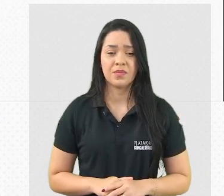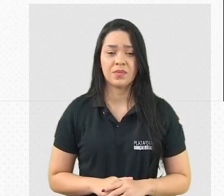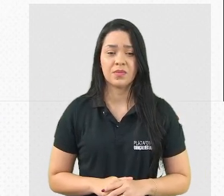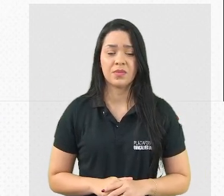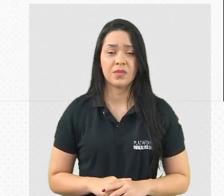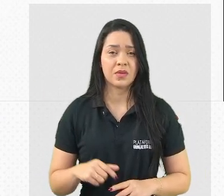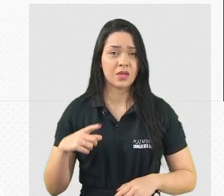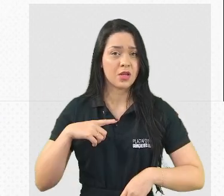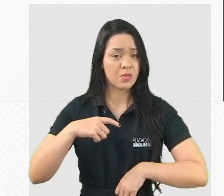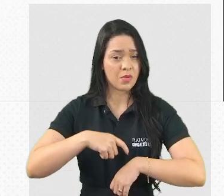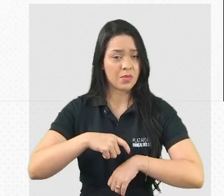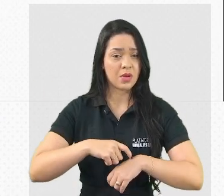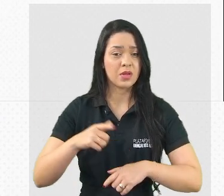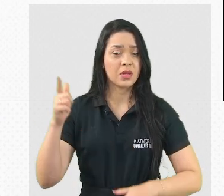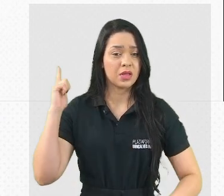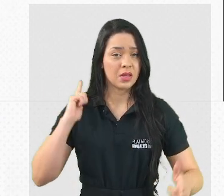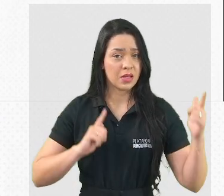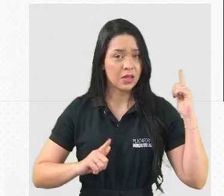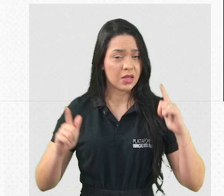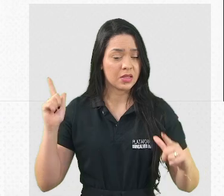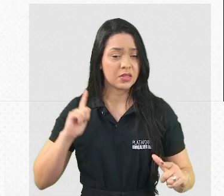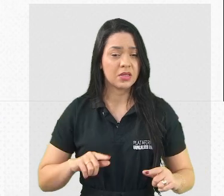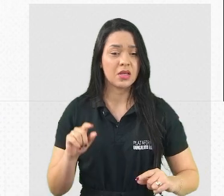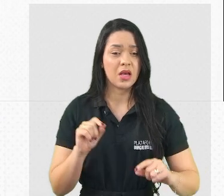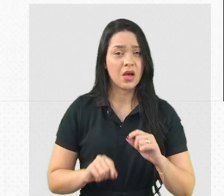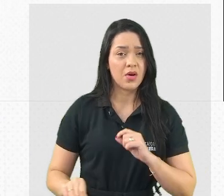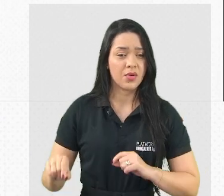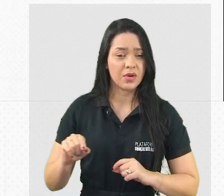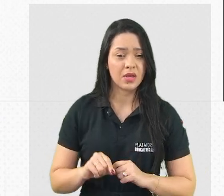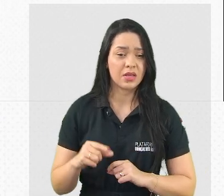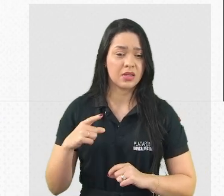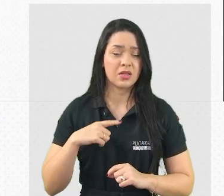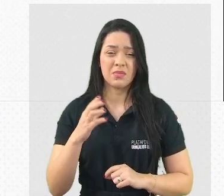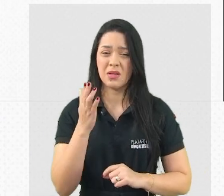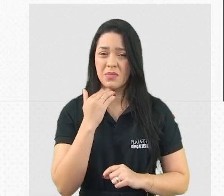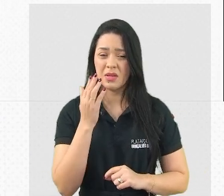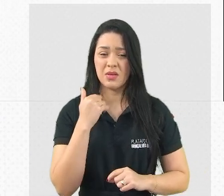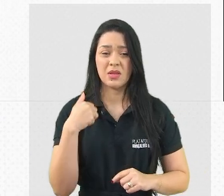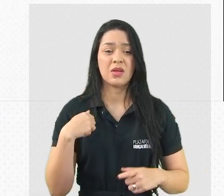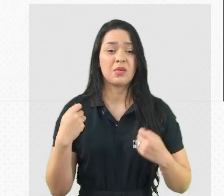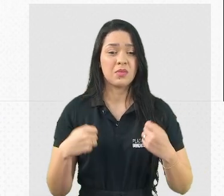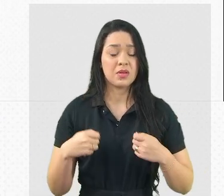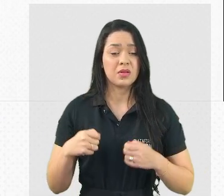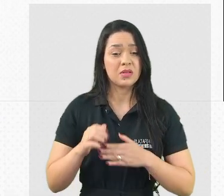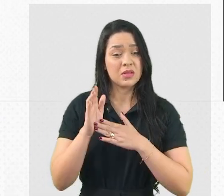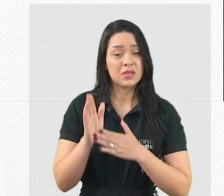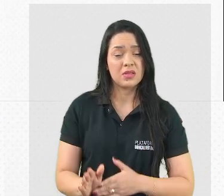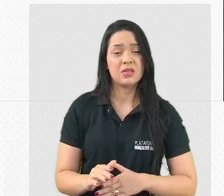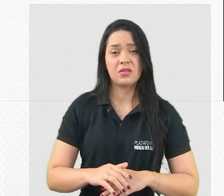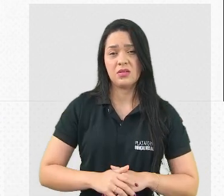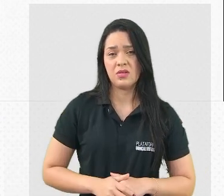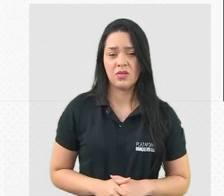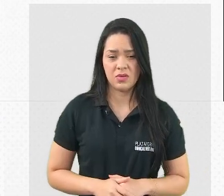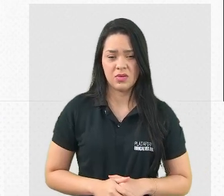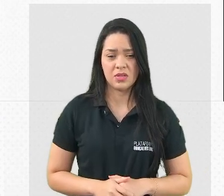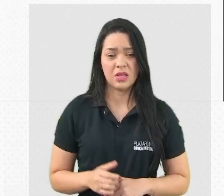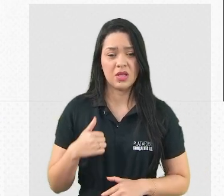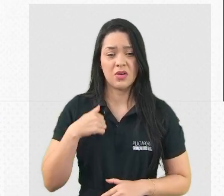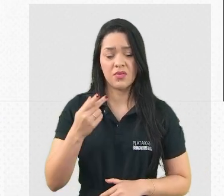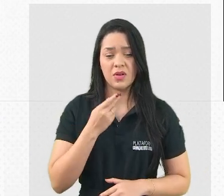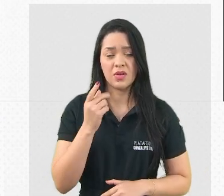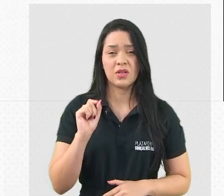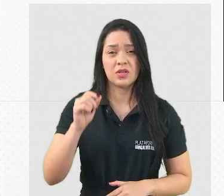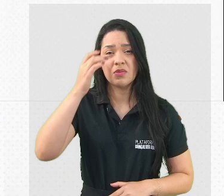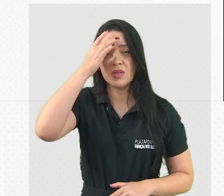abrir mão de determinados momentos de lazer em prol de uma alimentação que eu devo seguir de forma rigorosa. Eu estou falando aqui de